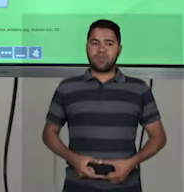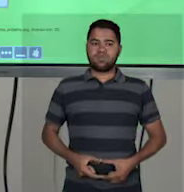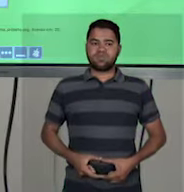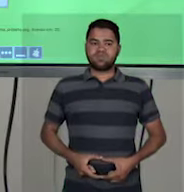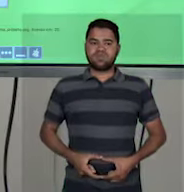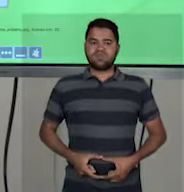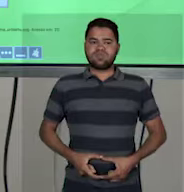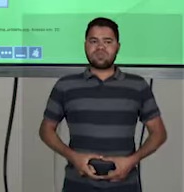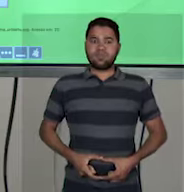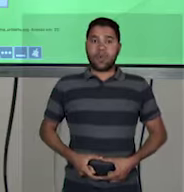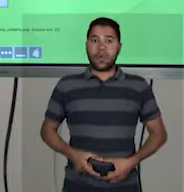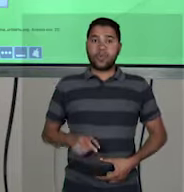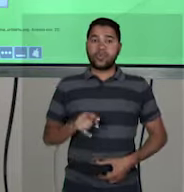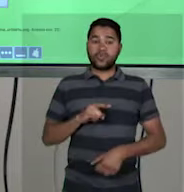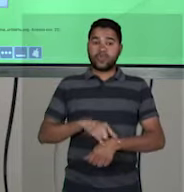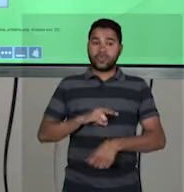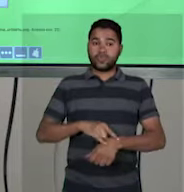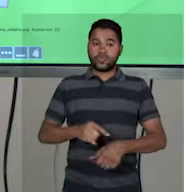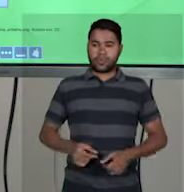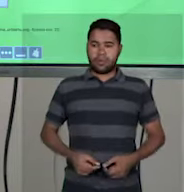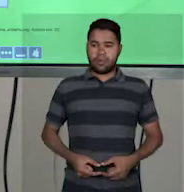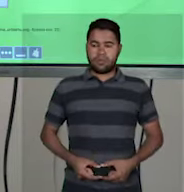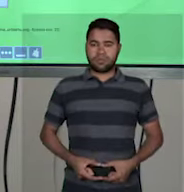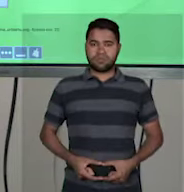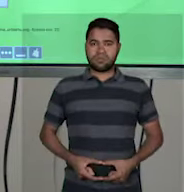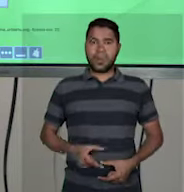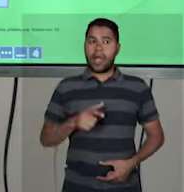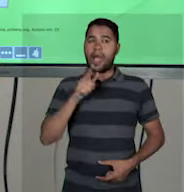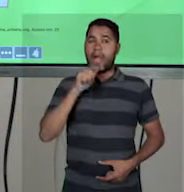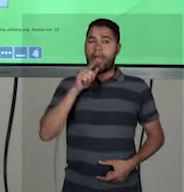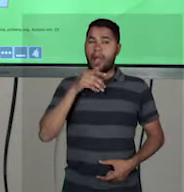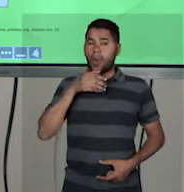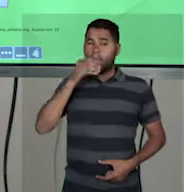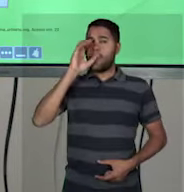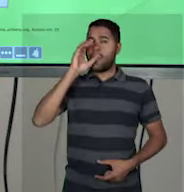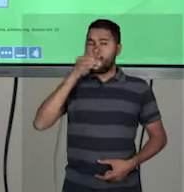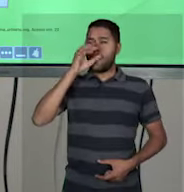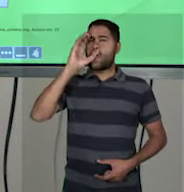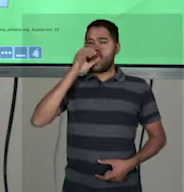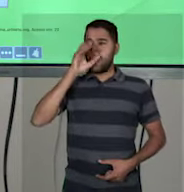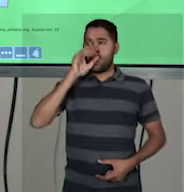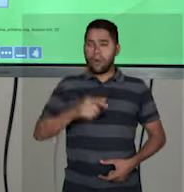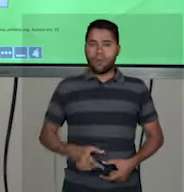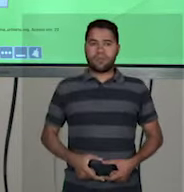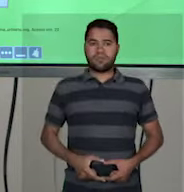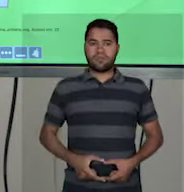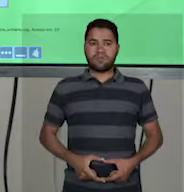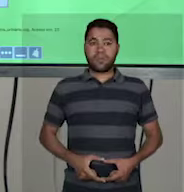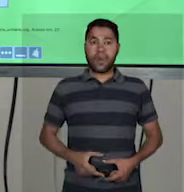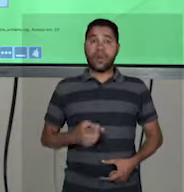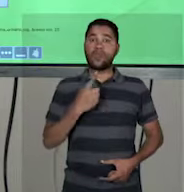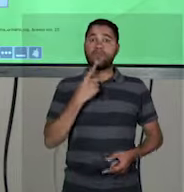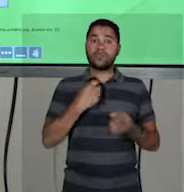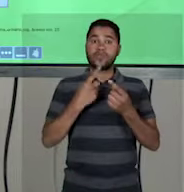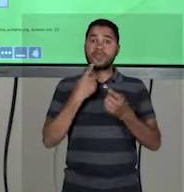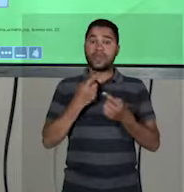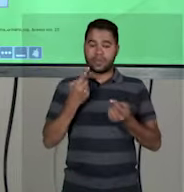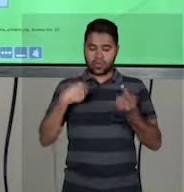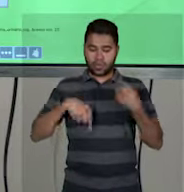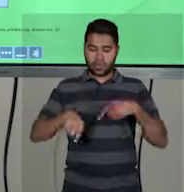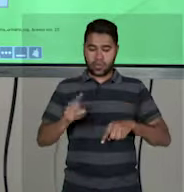armazenamento da urina. Então, quando a gente, bebe bastante água, o seu sangue vai filtrar e